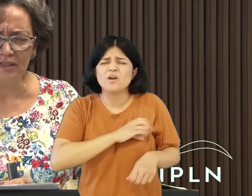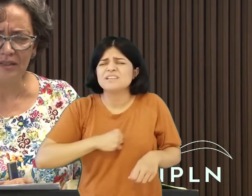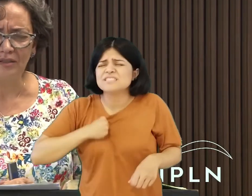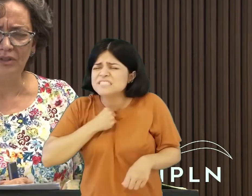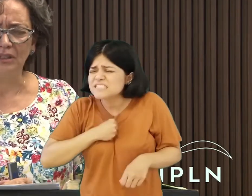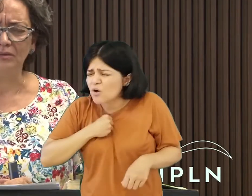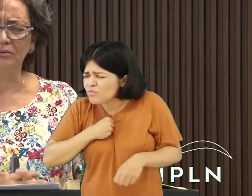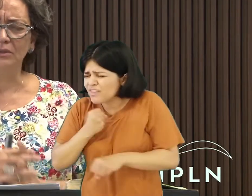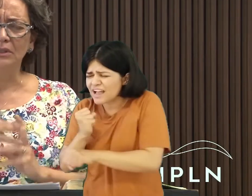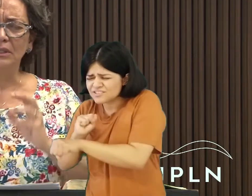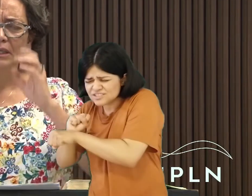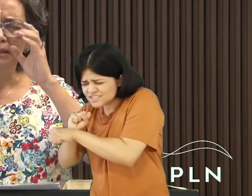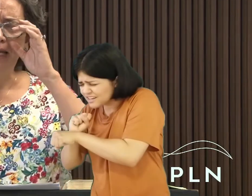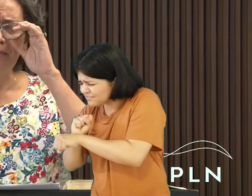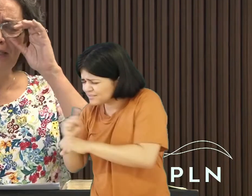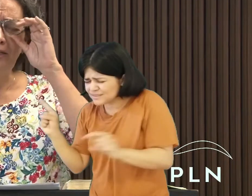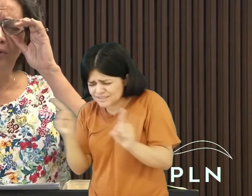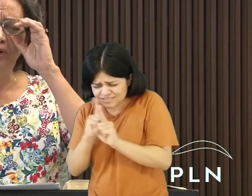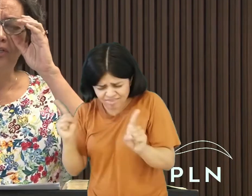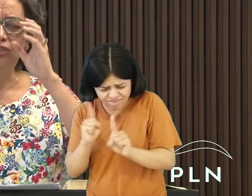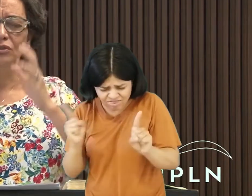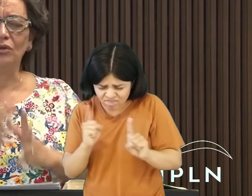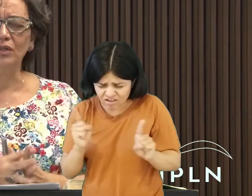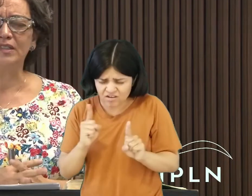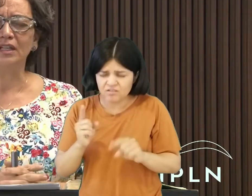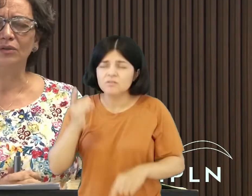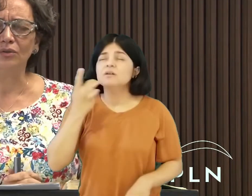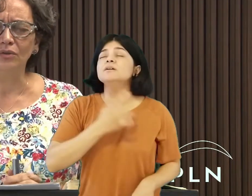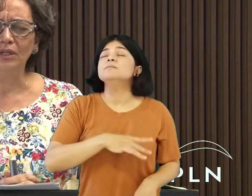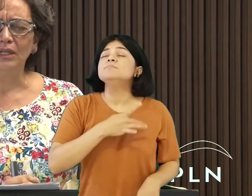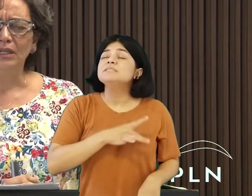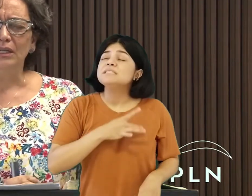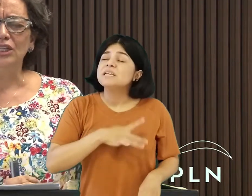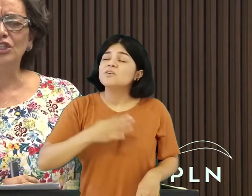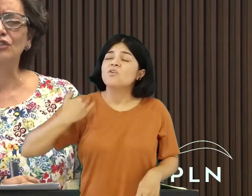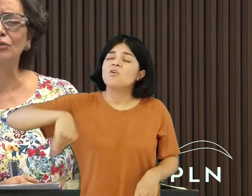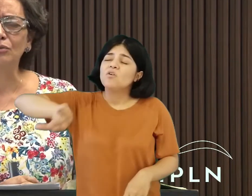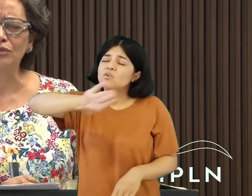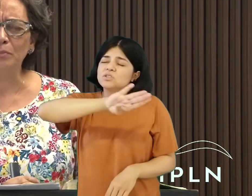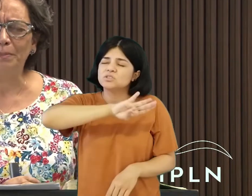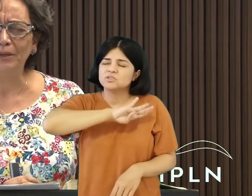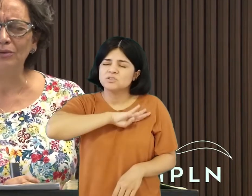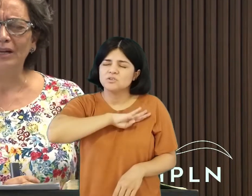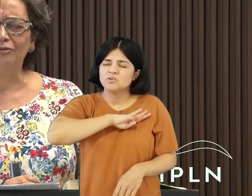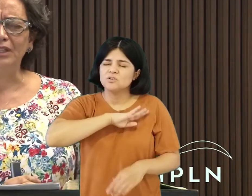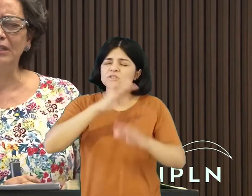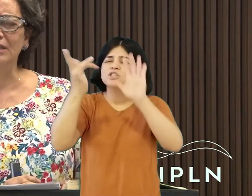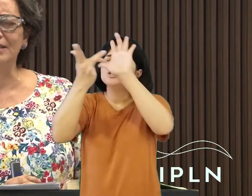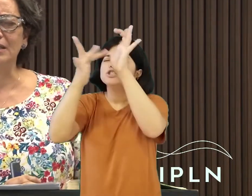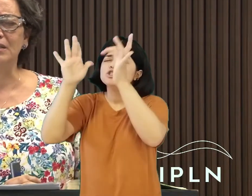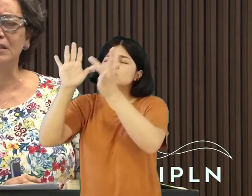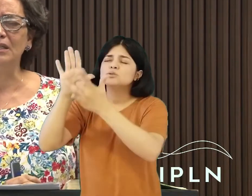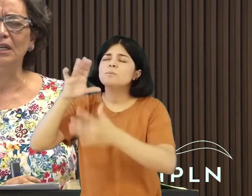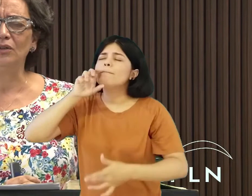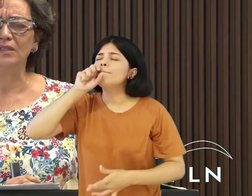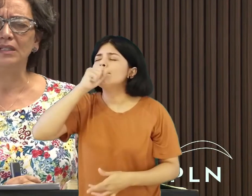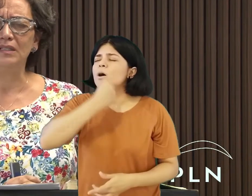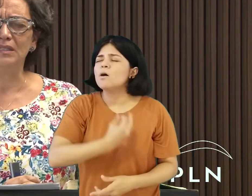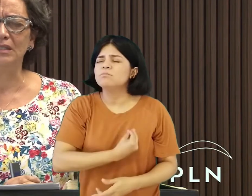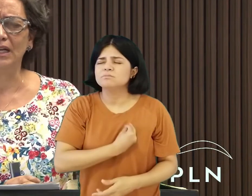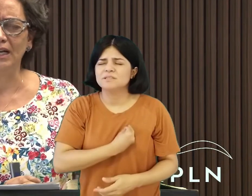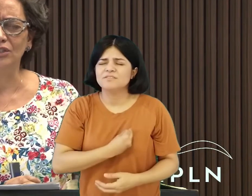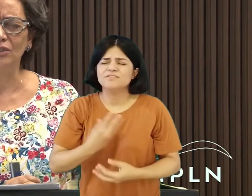saudade da escravidão. Tem misericórdia de nós, Senhor, que Jesus, o pão da vida, sacia a